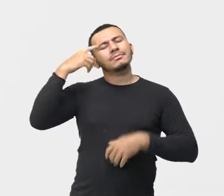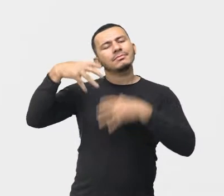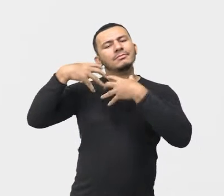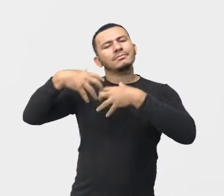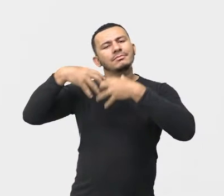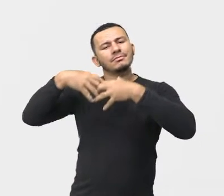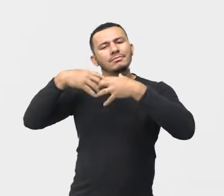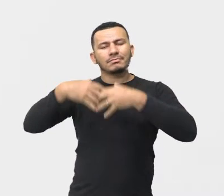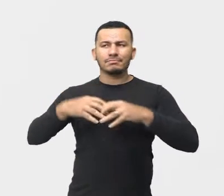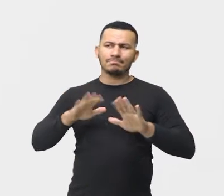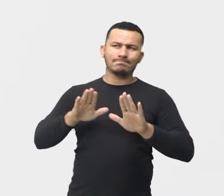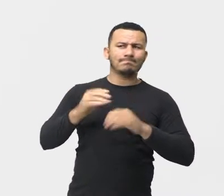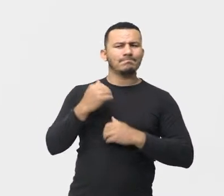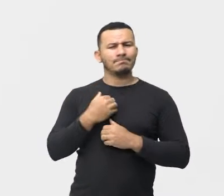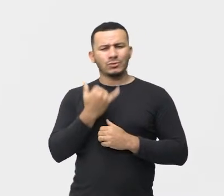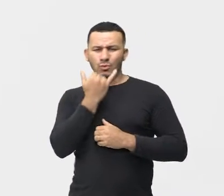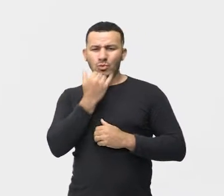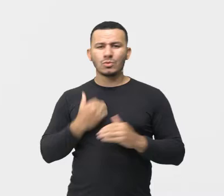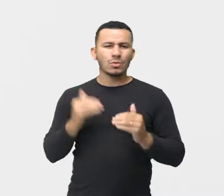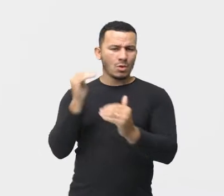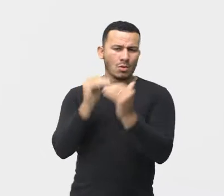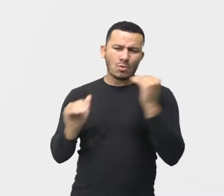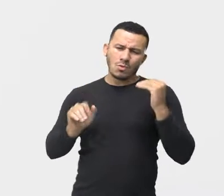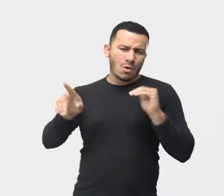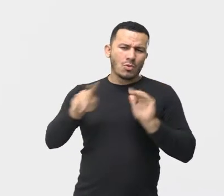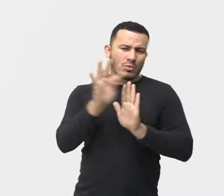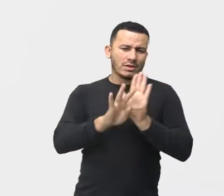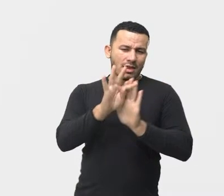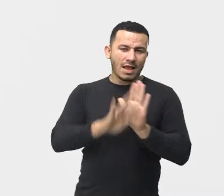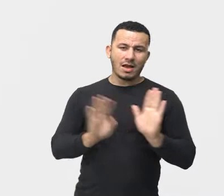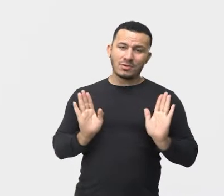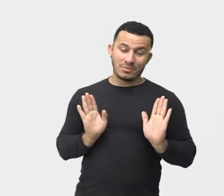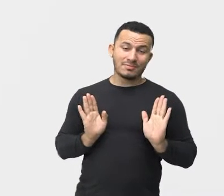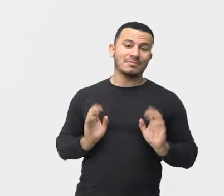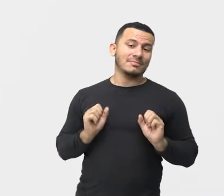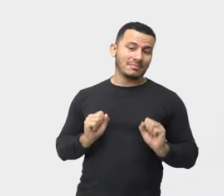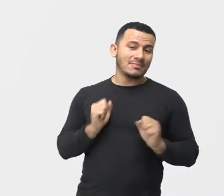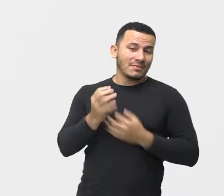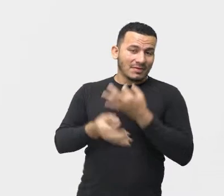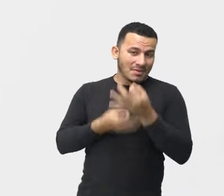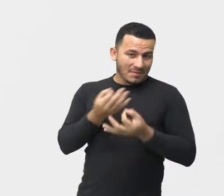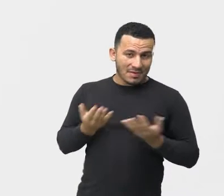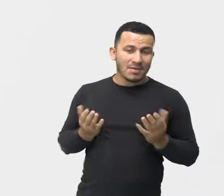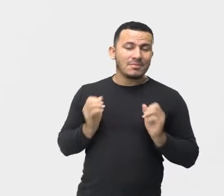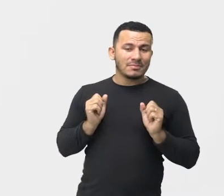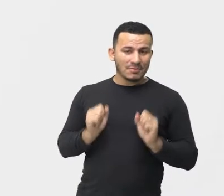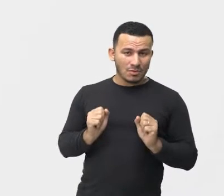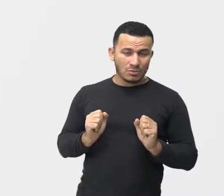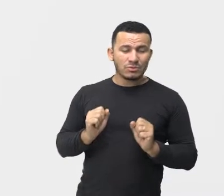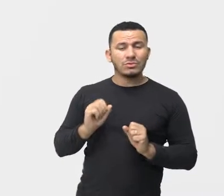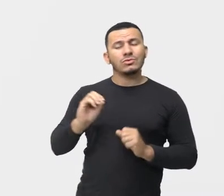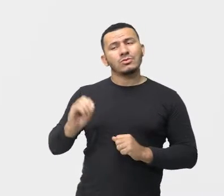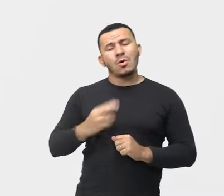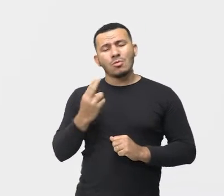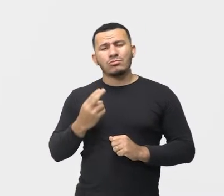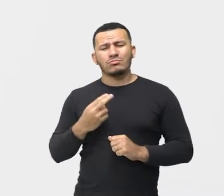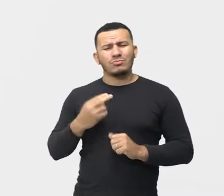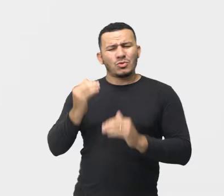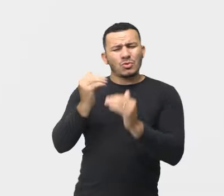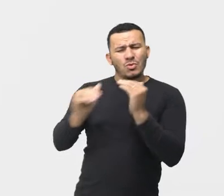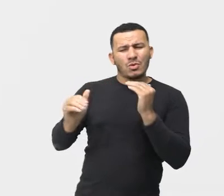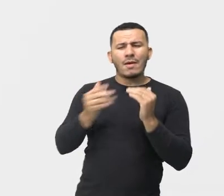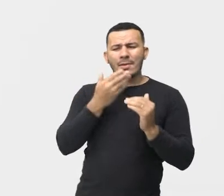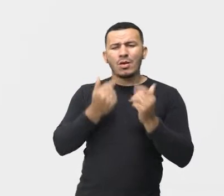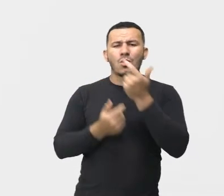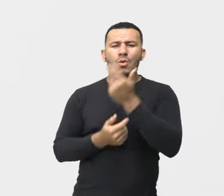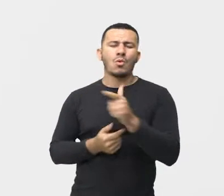pensar, eu acho que eu não concordo muito com o que está sendo exposto aqui, não. Eu acho, então, que pode ser de outro jeito. Ou